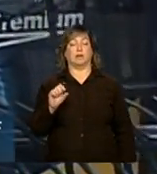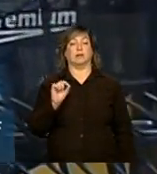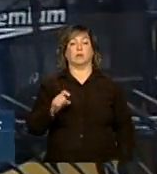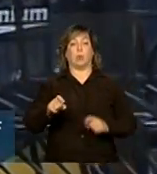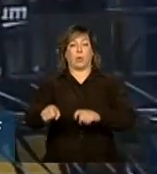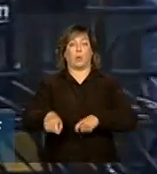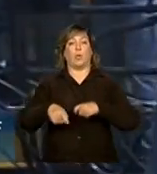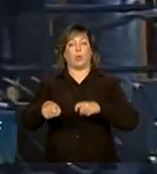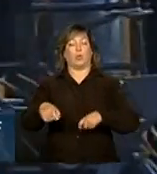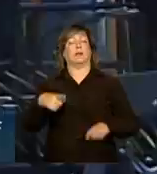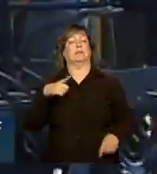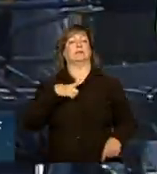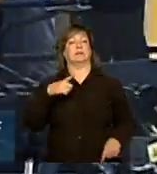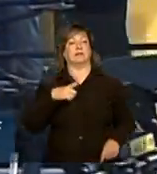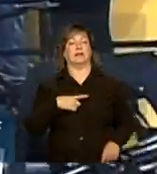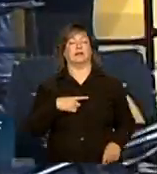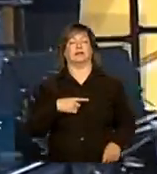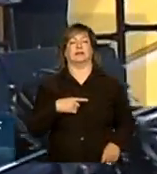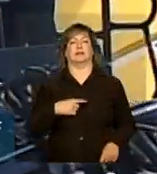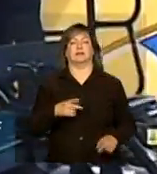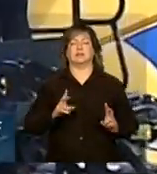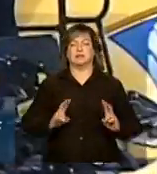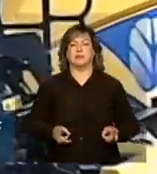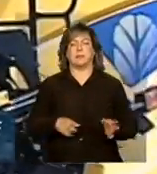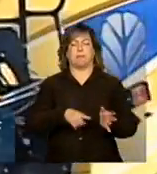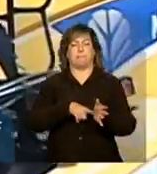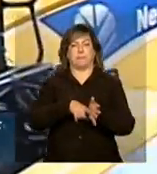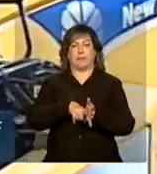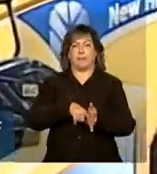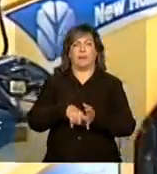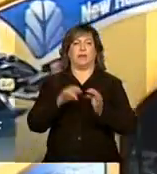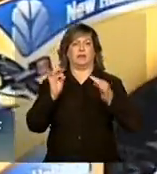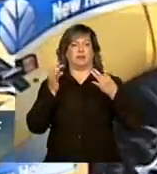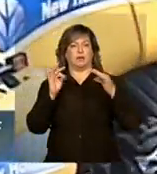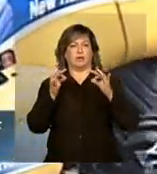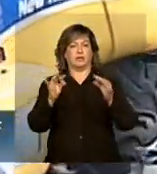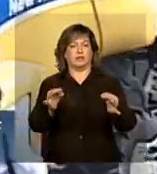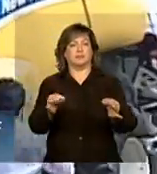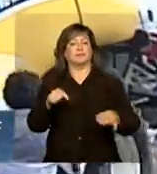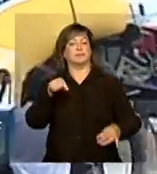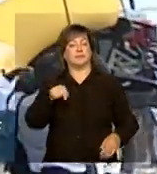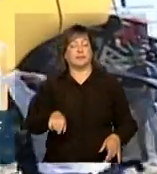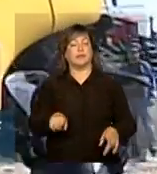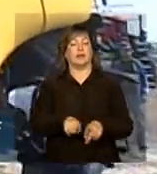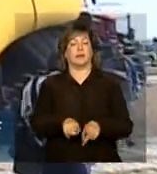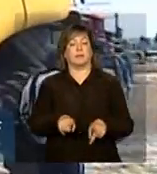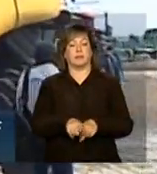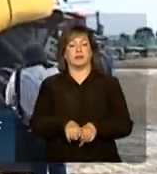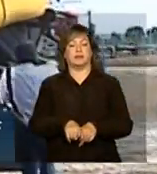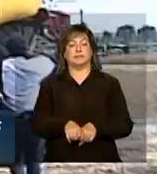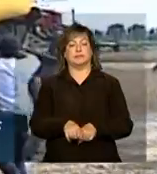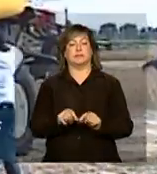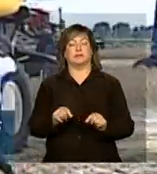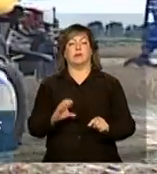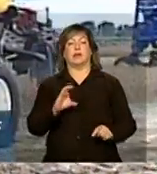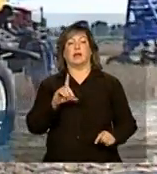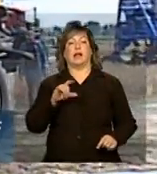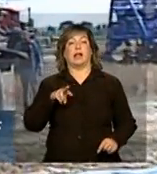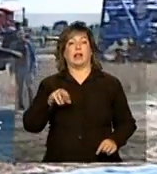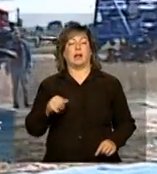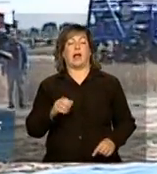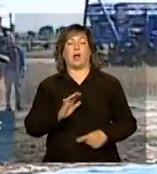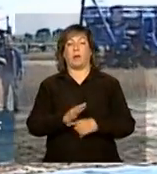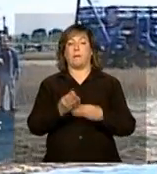investido bastante na em pesquisa e também em tecnologia isso também né claro o clima contribui